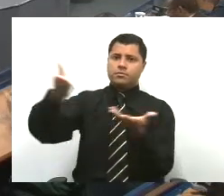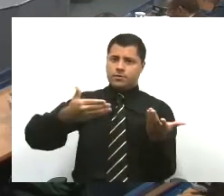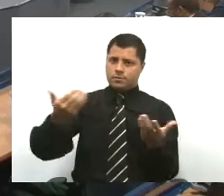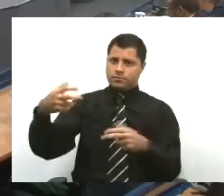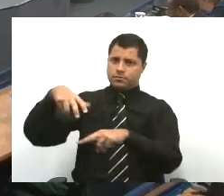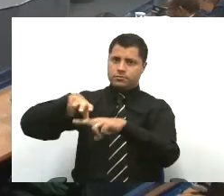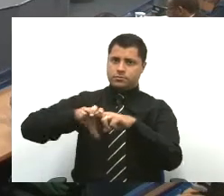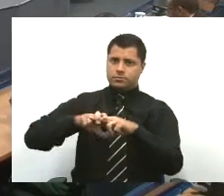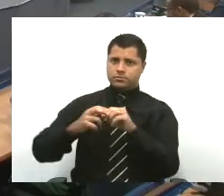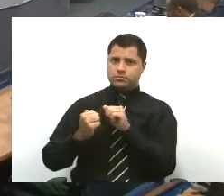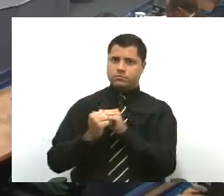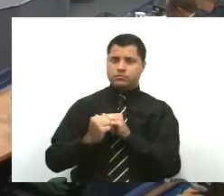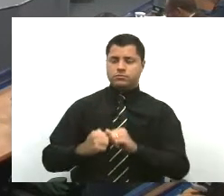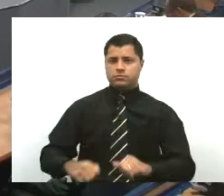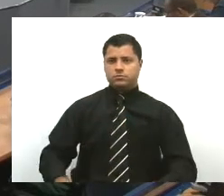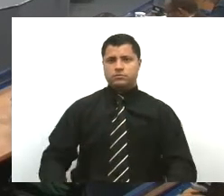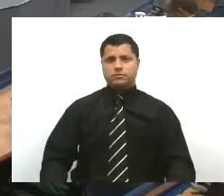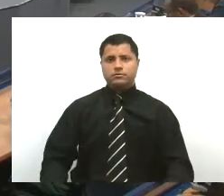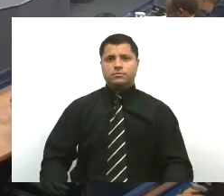favor.